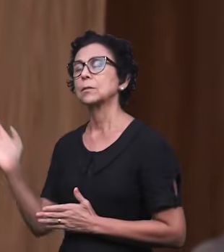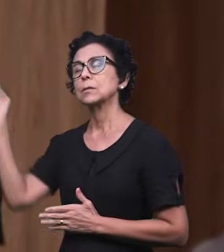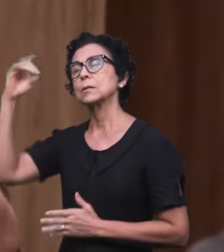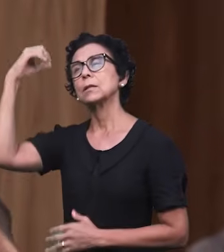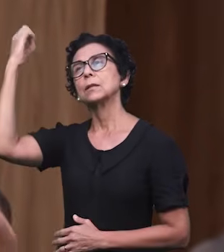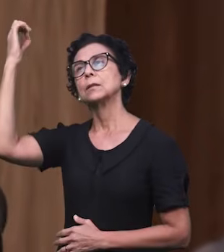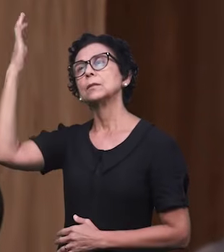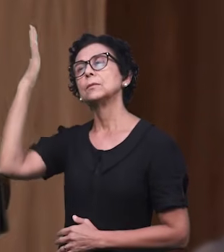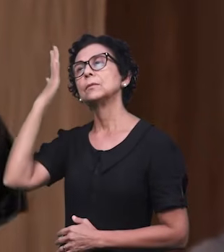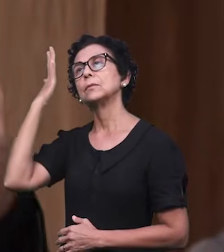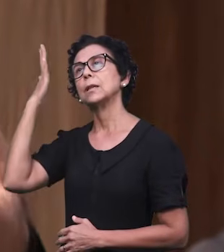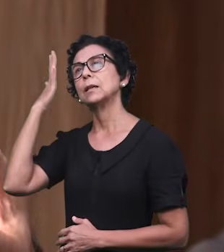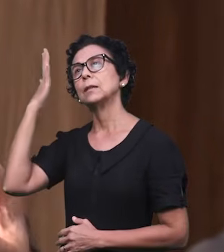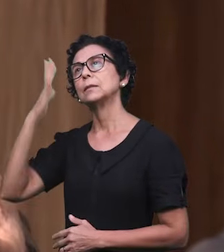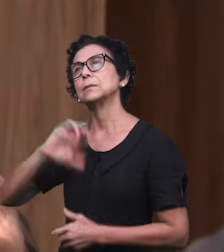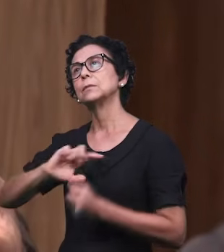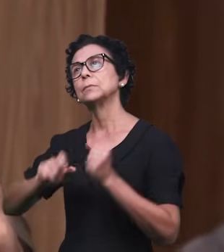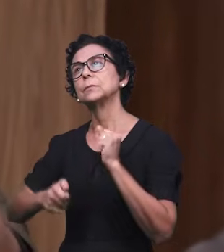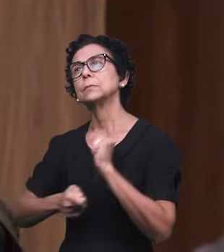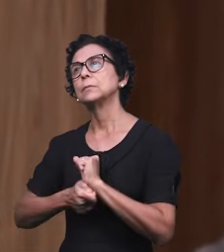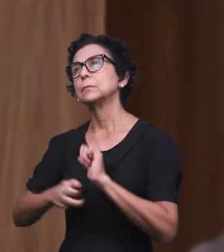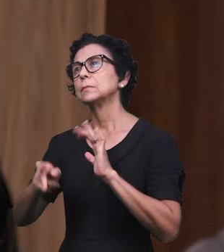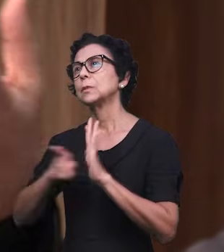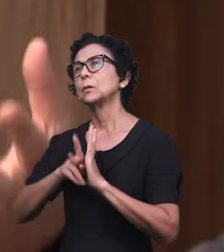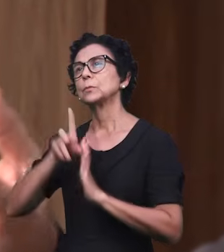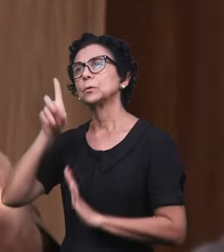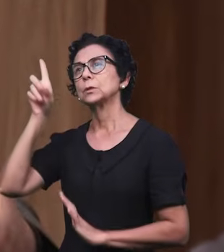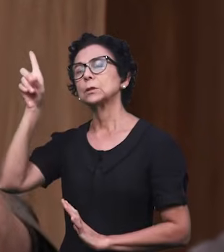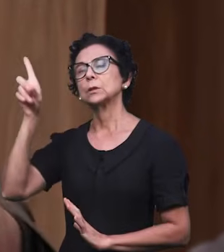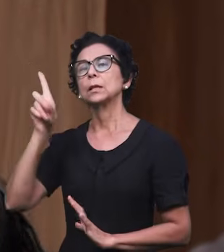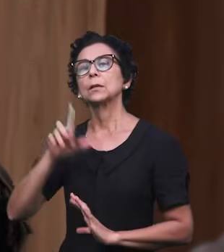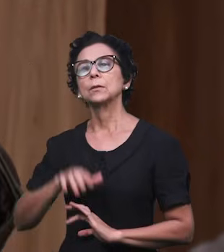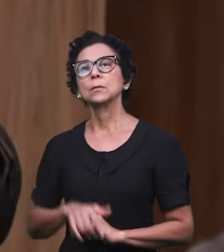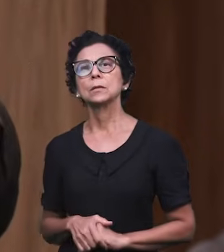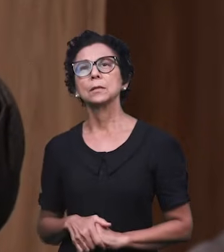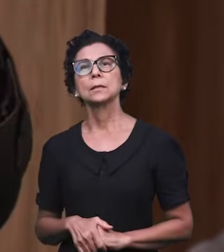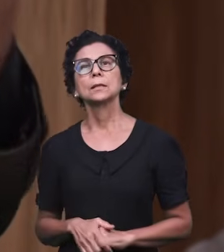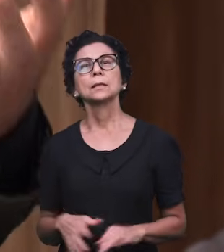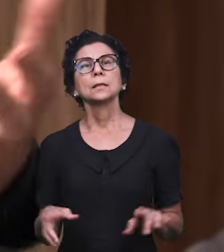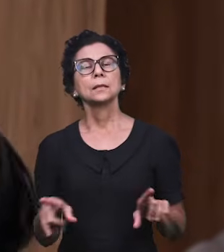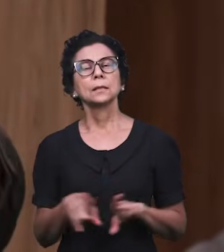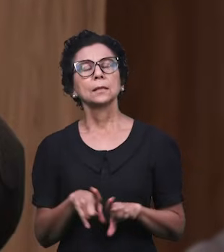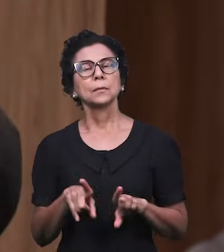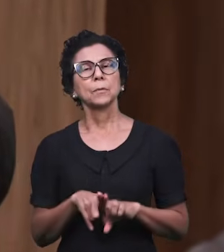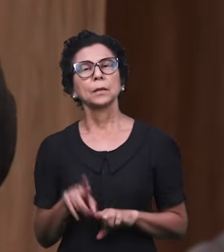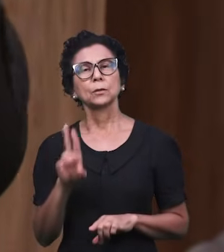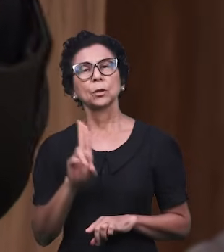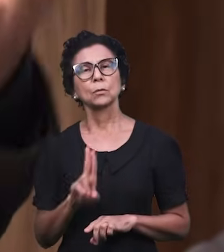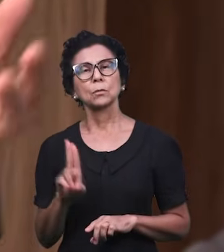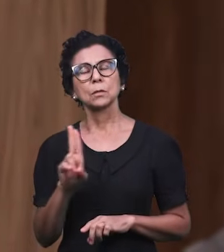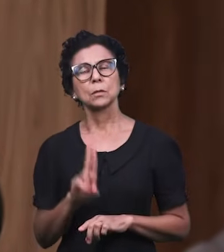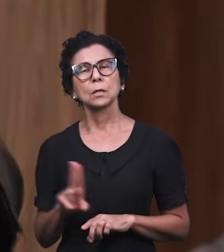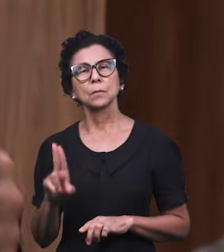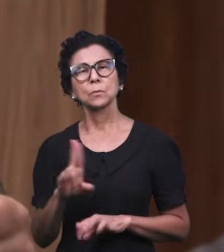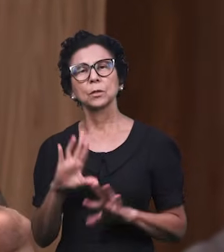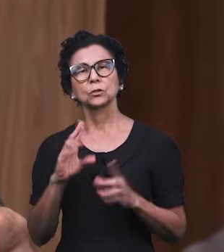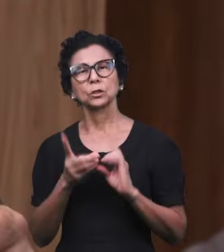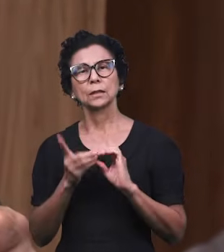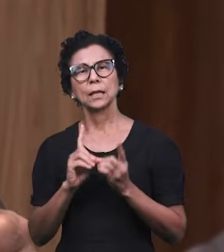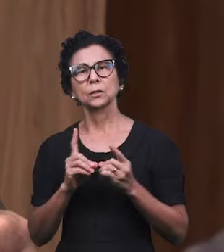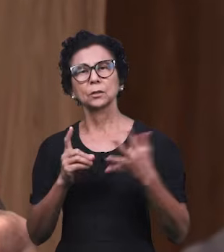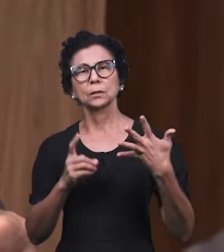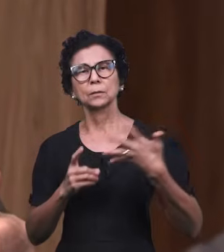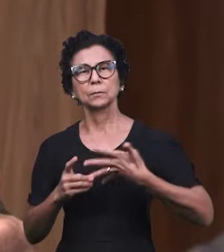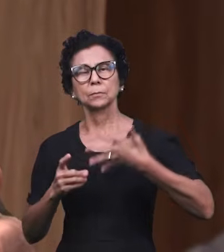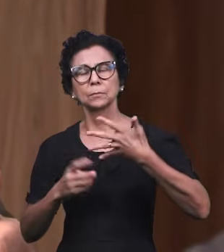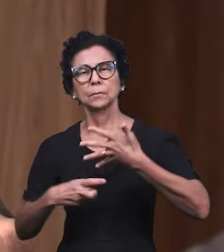a profundidade dos mistérios de Deus e aquilo que didaticamente chamamos da 5ª medida, né? Aquilo que extrapola os